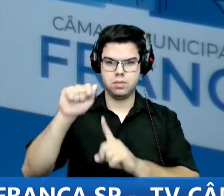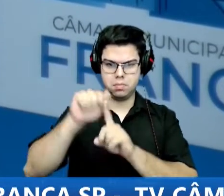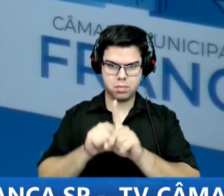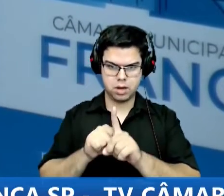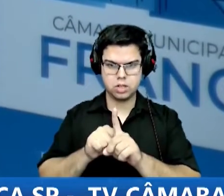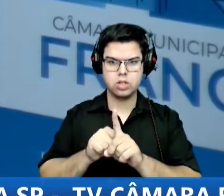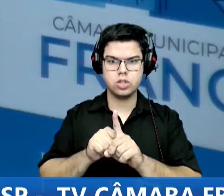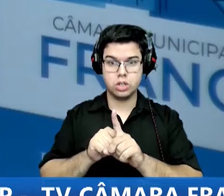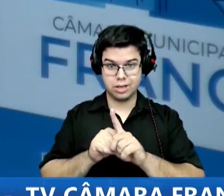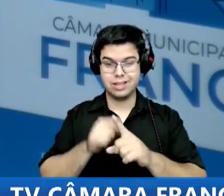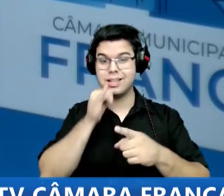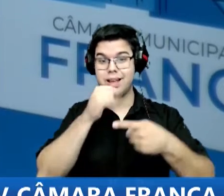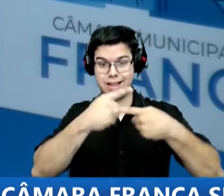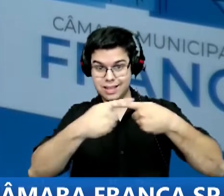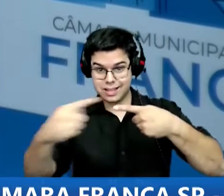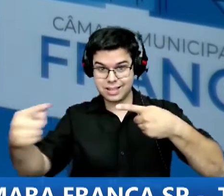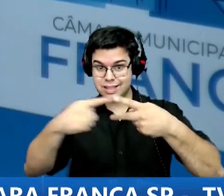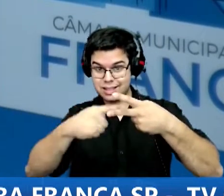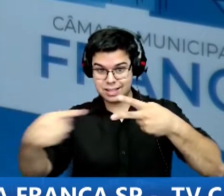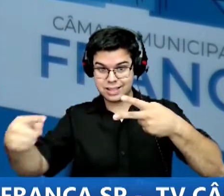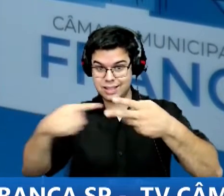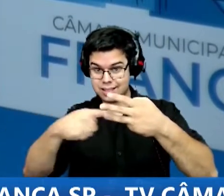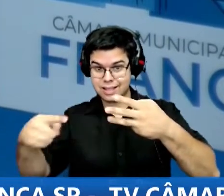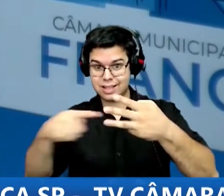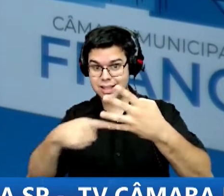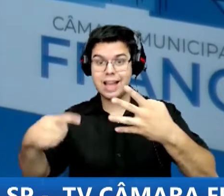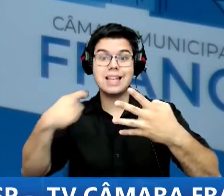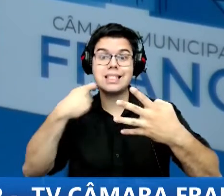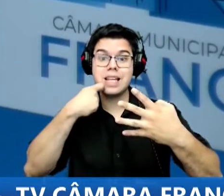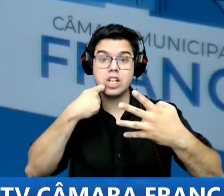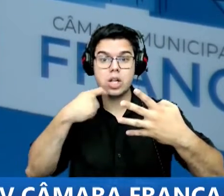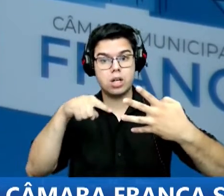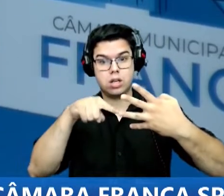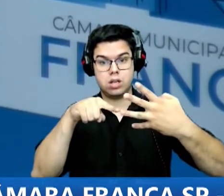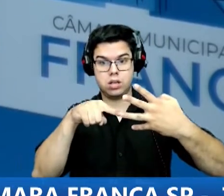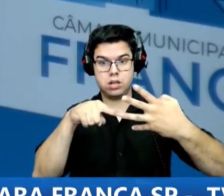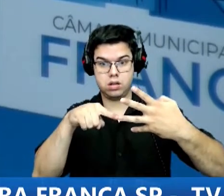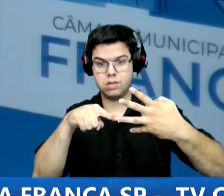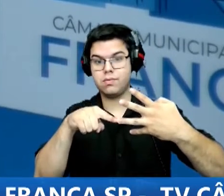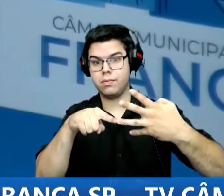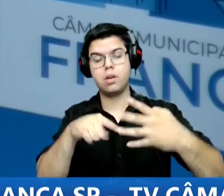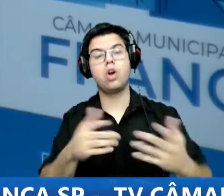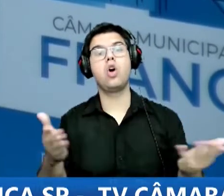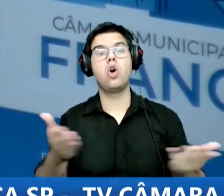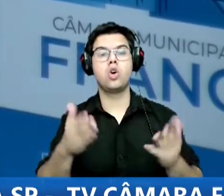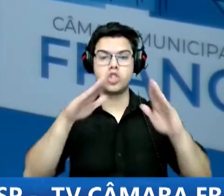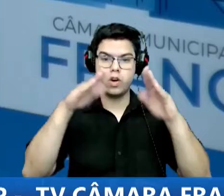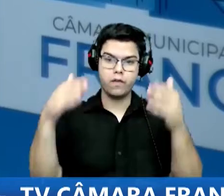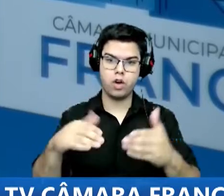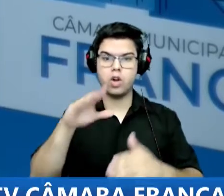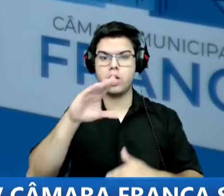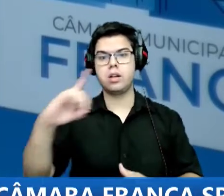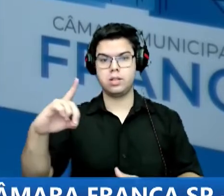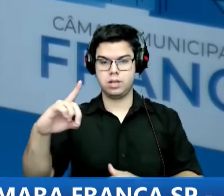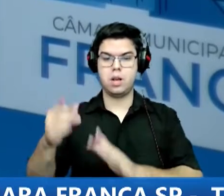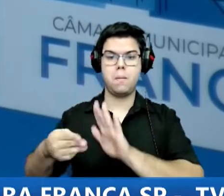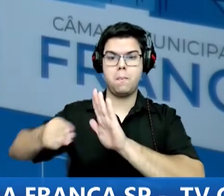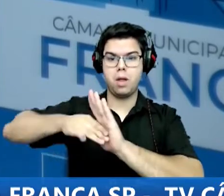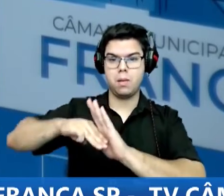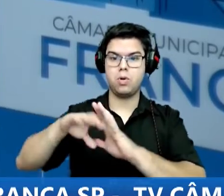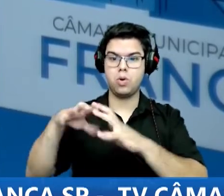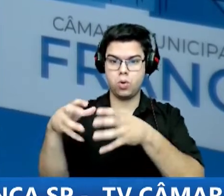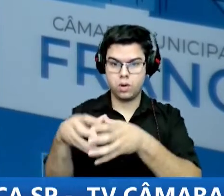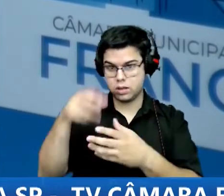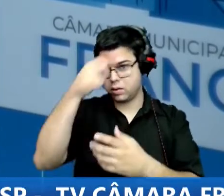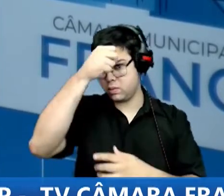do mês. Hoje, o fórum é coordenado por membros do Conselho Municipal dos Direitos da